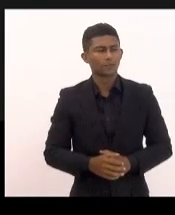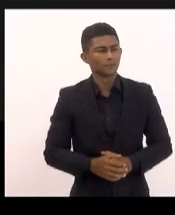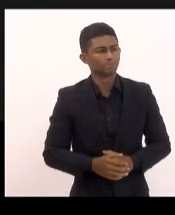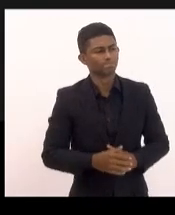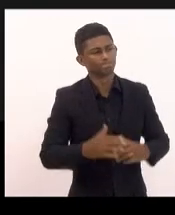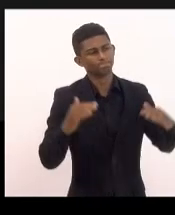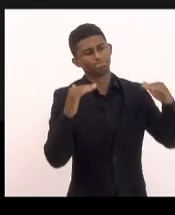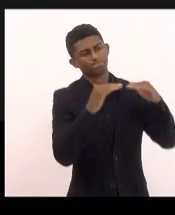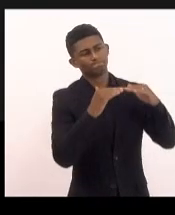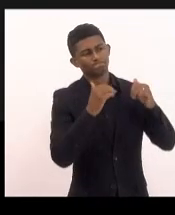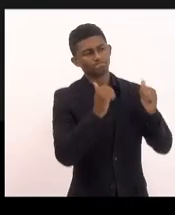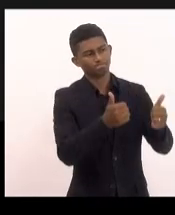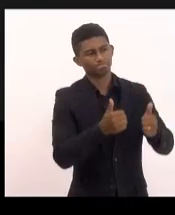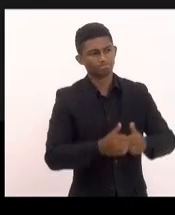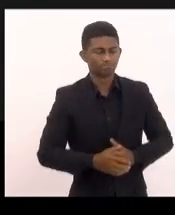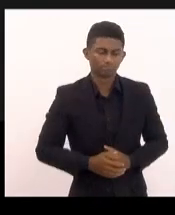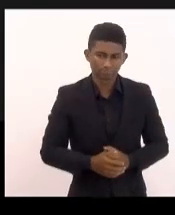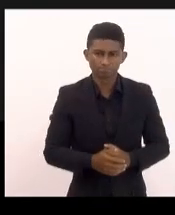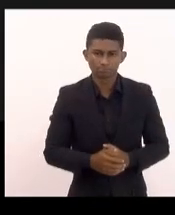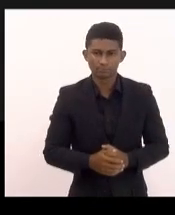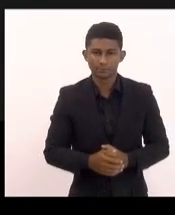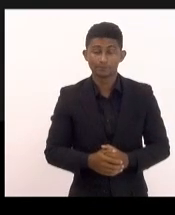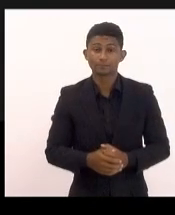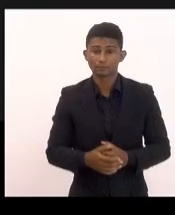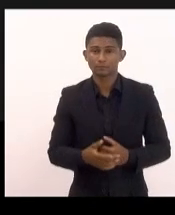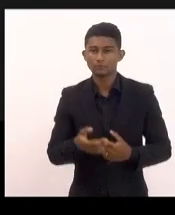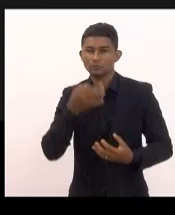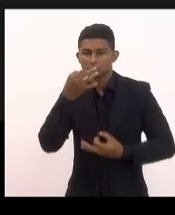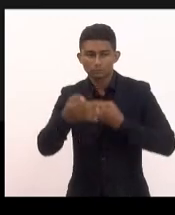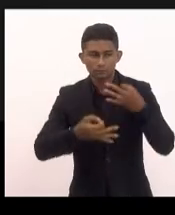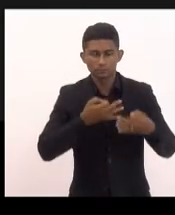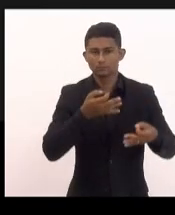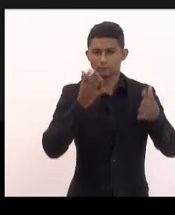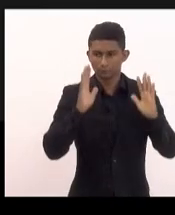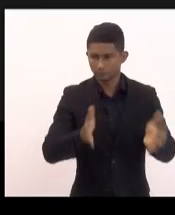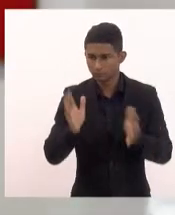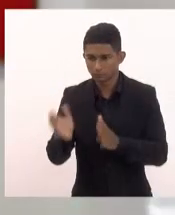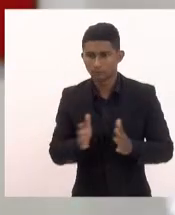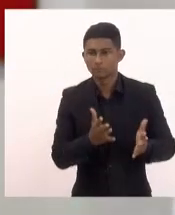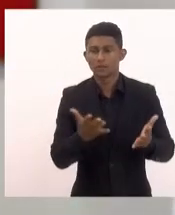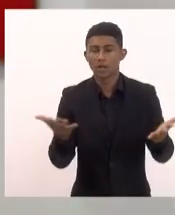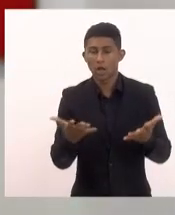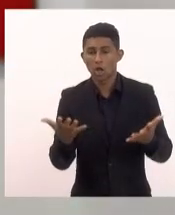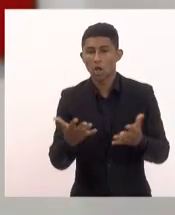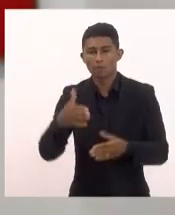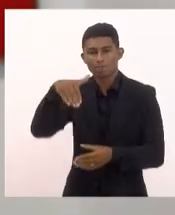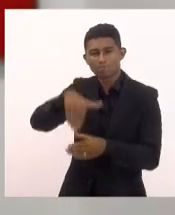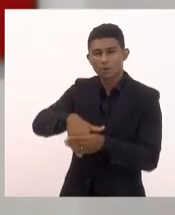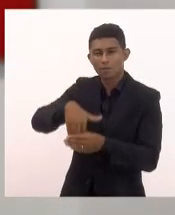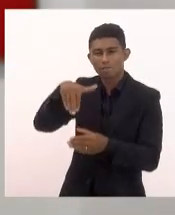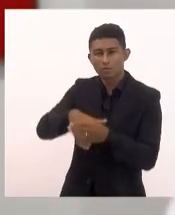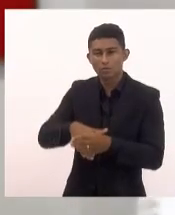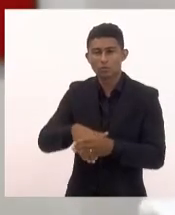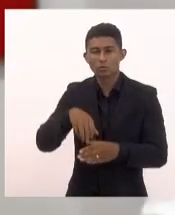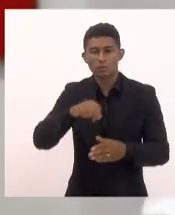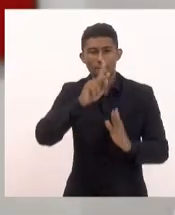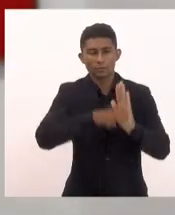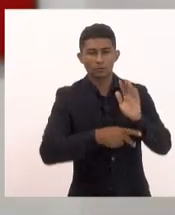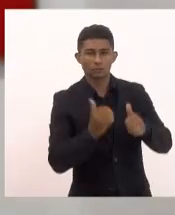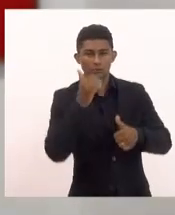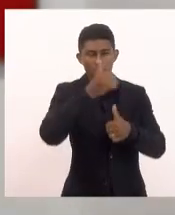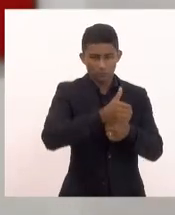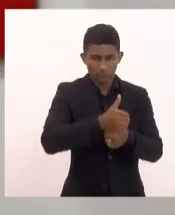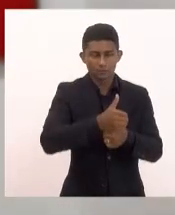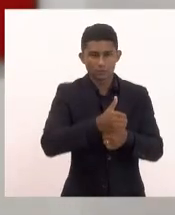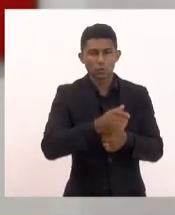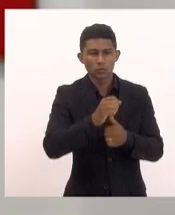Favorável, senhor presidente. Com os pareceres emitidos em votação substitutivo, conforme a